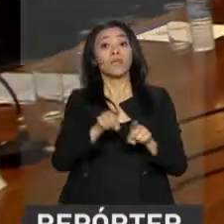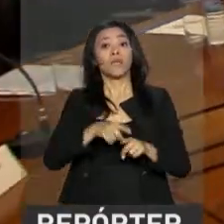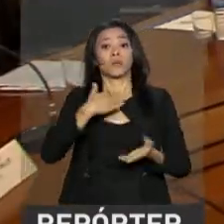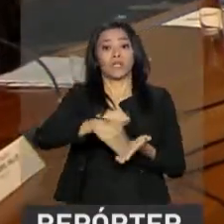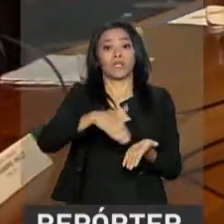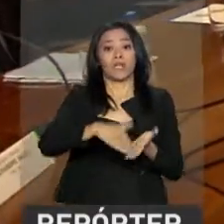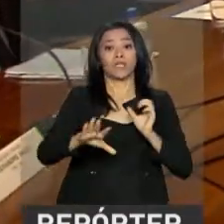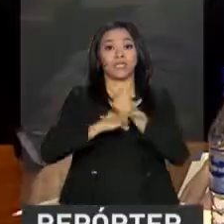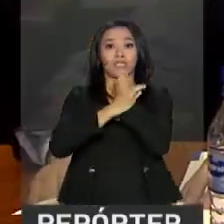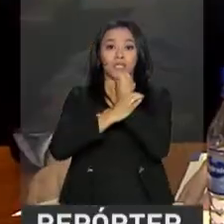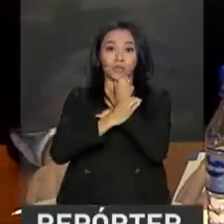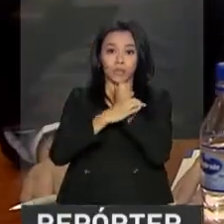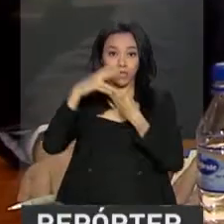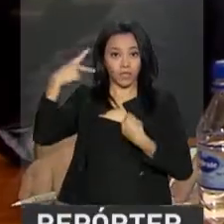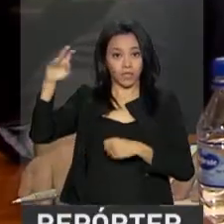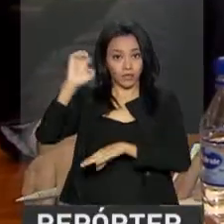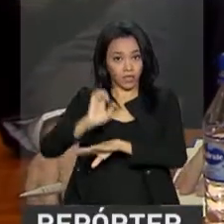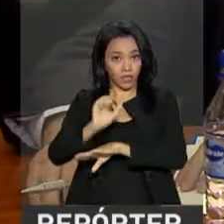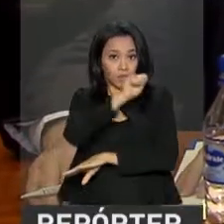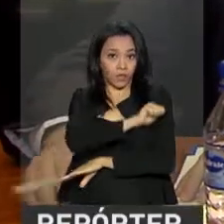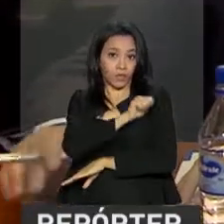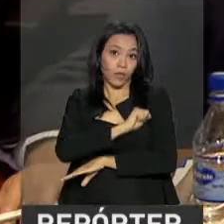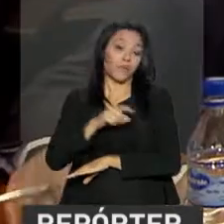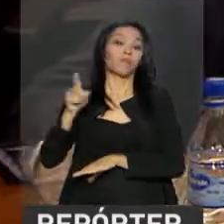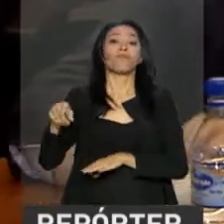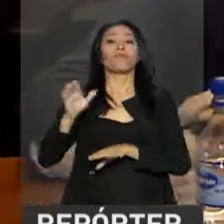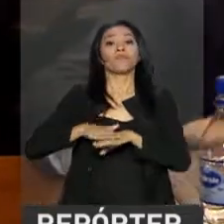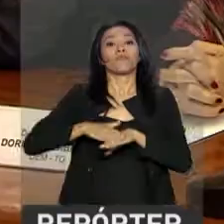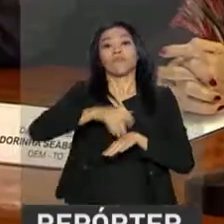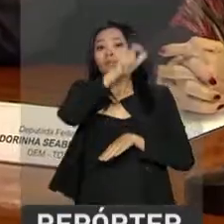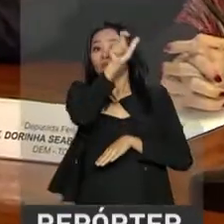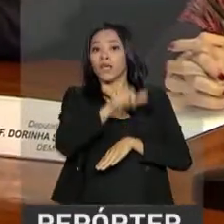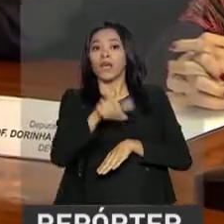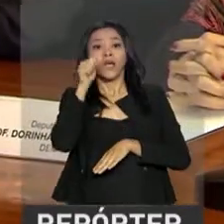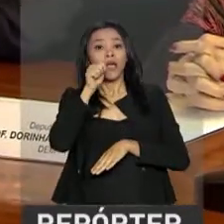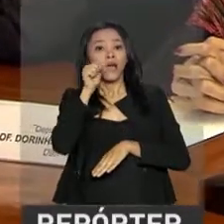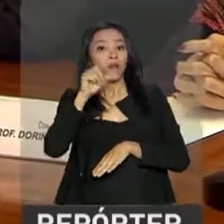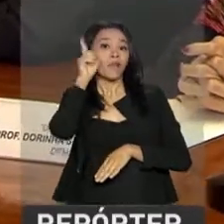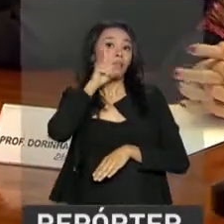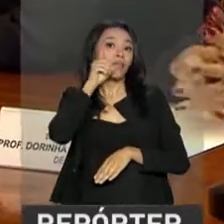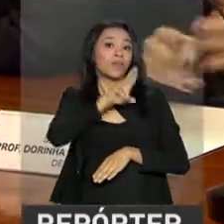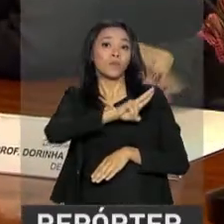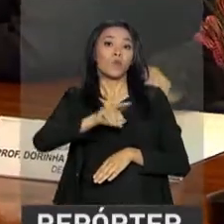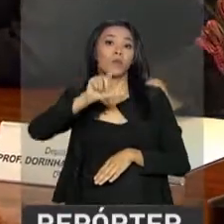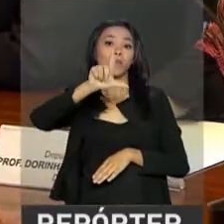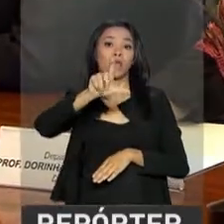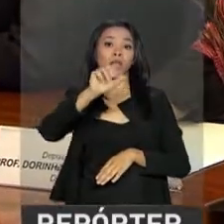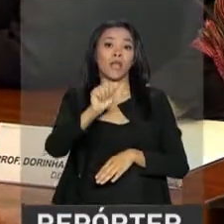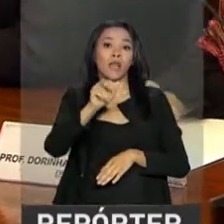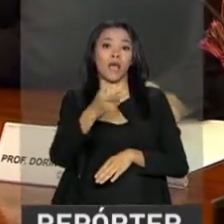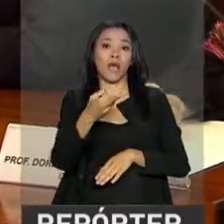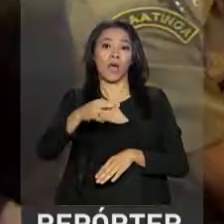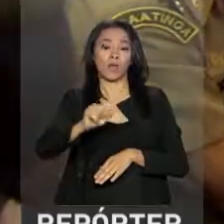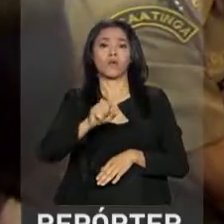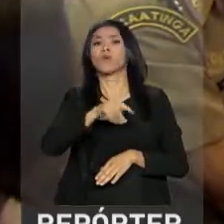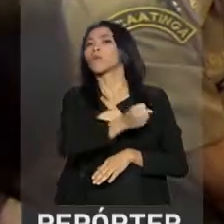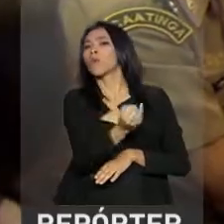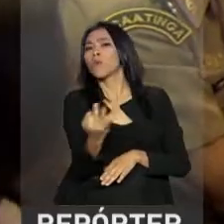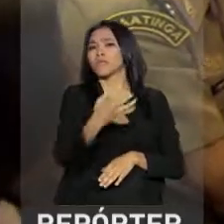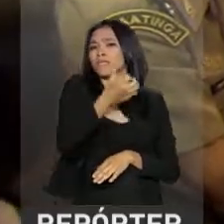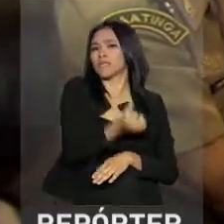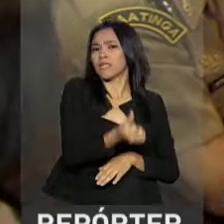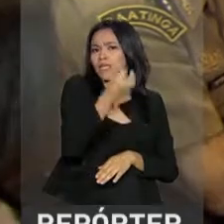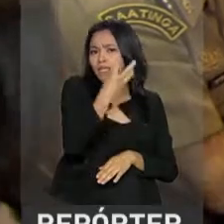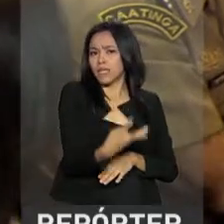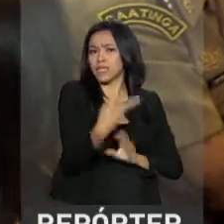general richard nunes de acordo com a relatora deputada federal laura carneiro só na polícia civil são 63 operações